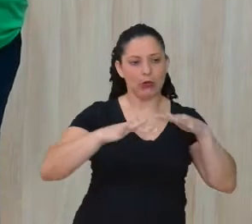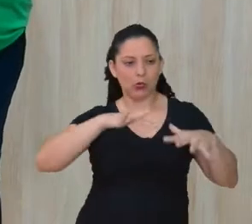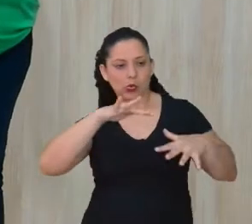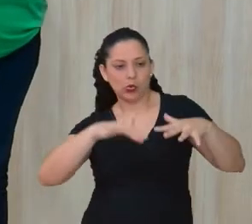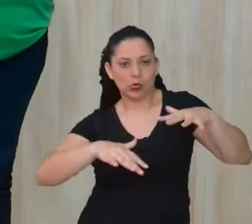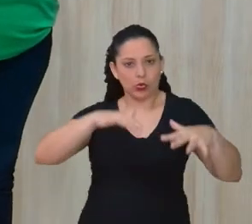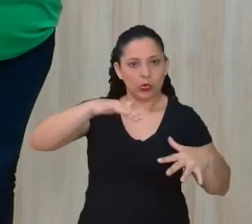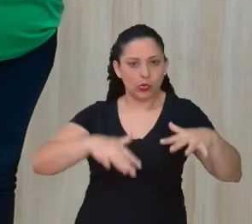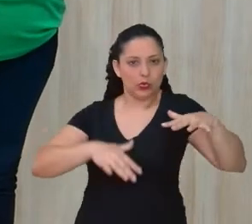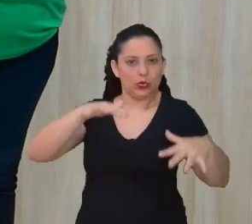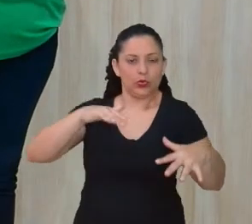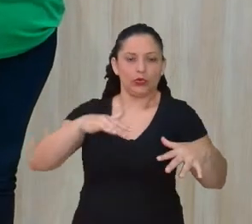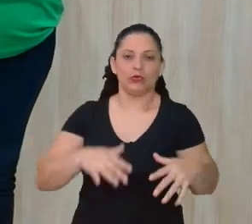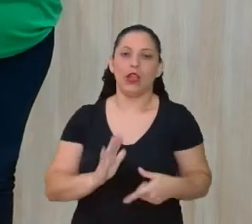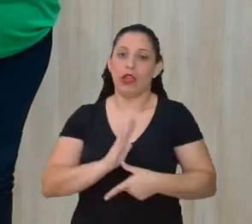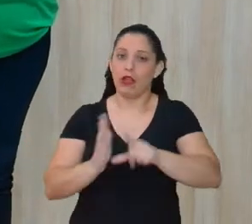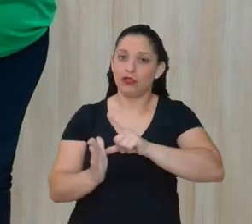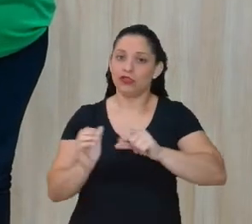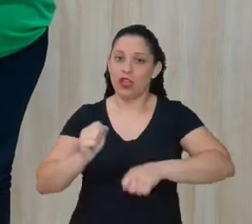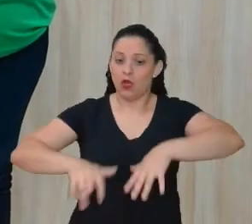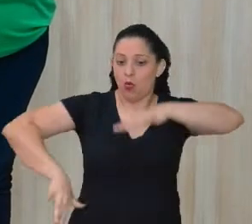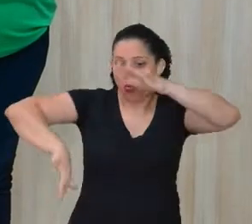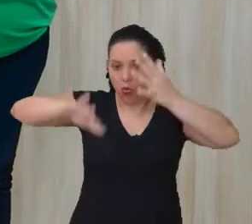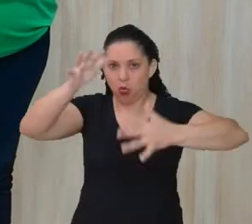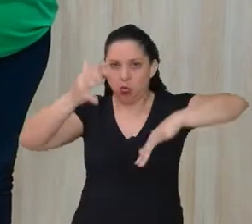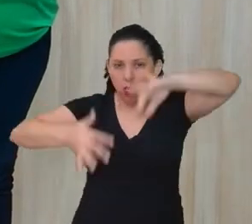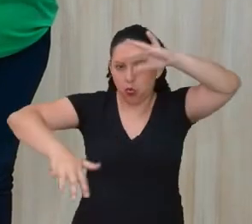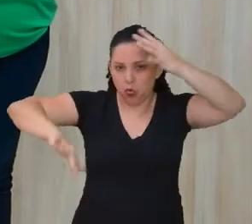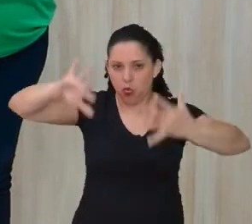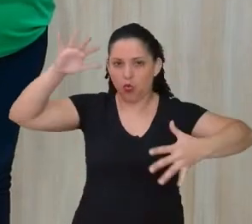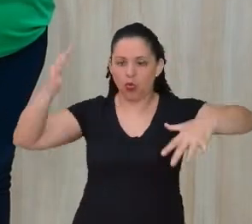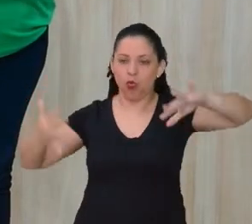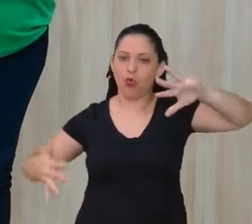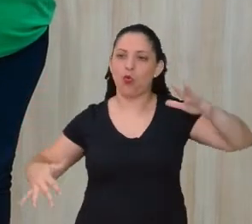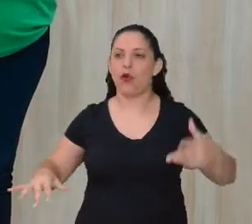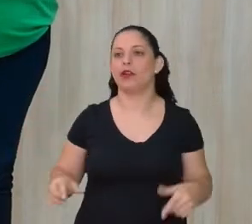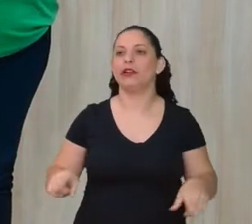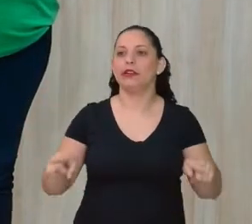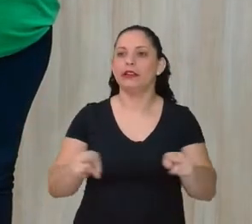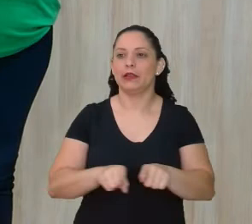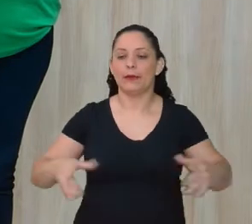aí de um maremoto, que é quando há essa movimentação. Vulcões também,